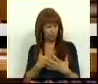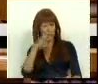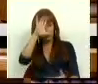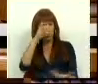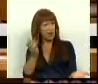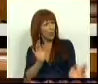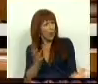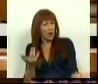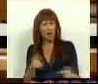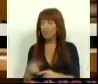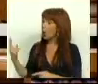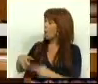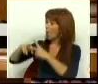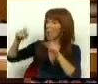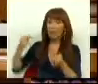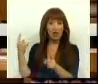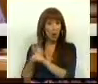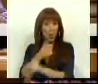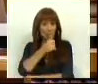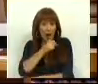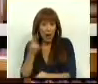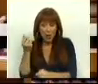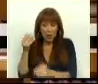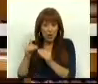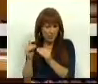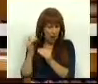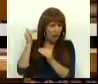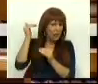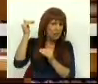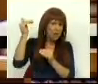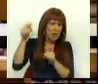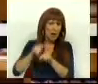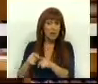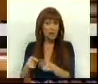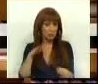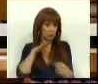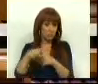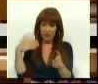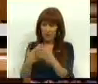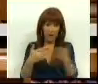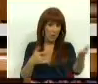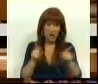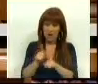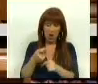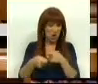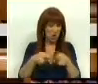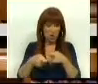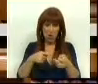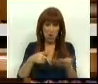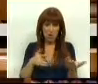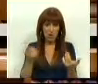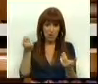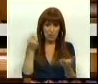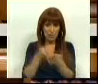Estado, obrigava os municípios a adquirir a água a custos mais elevados, refletindo não apenas custos de gestão,